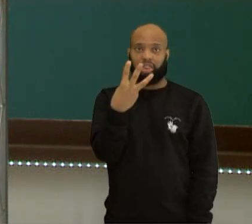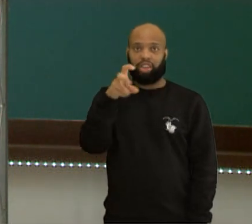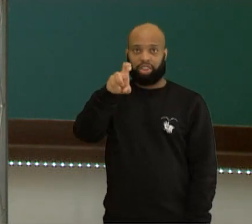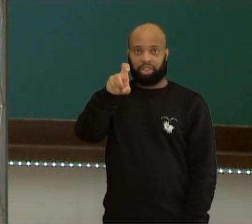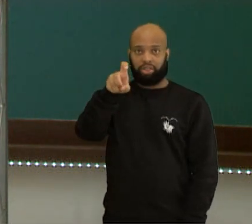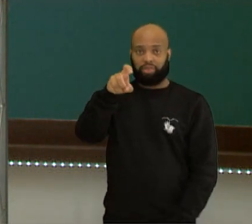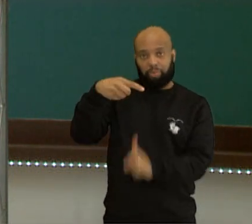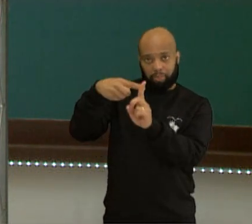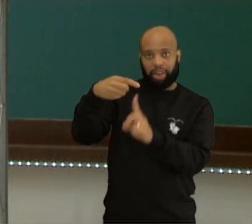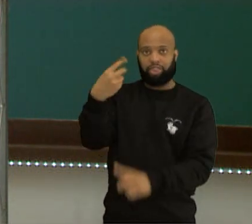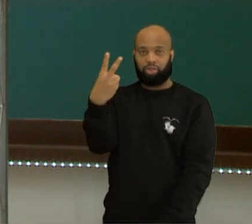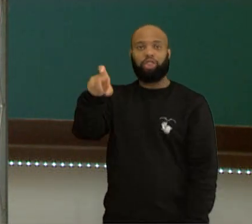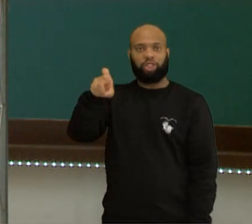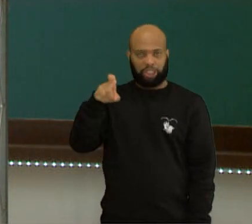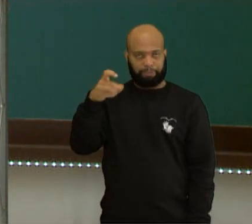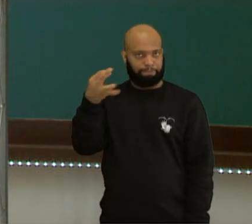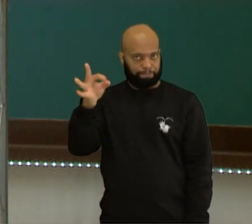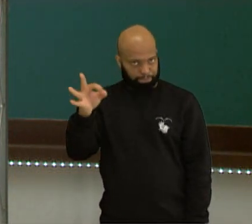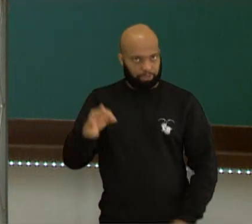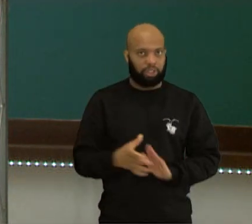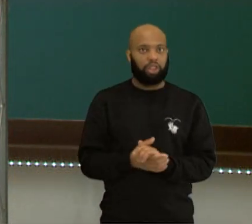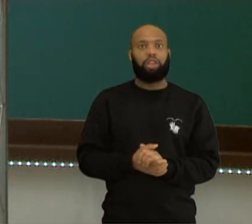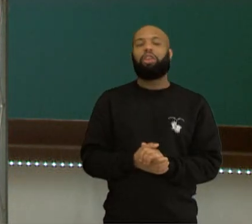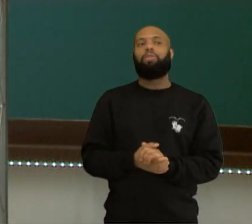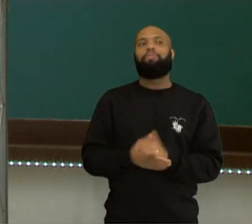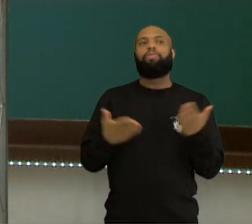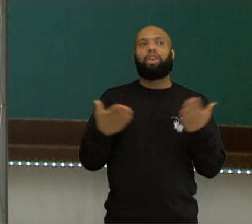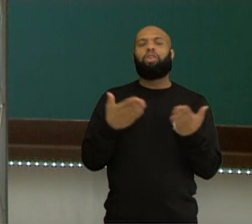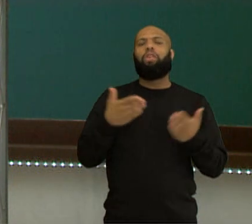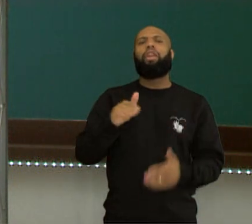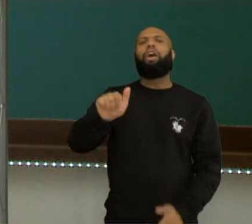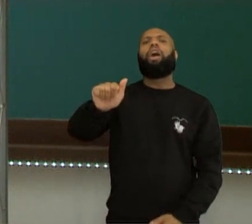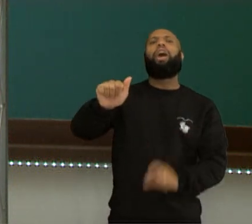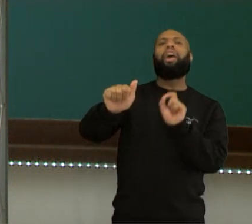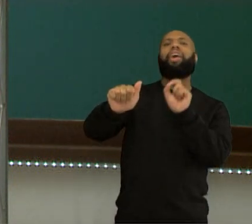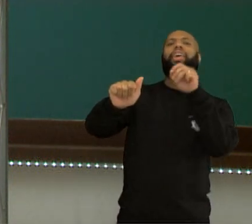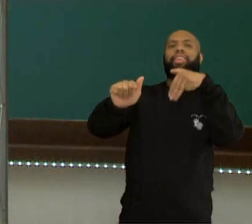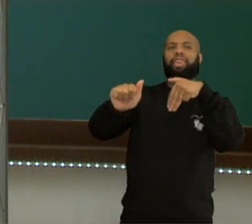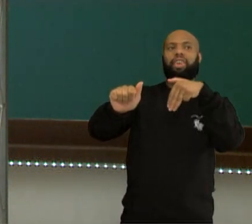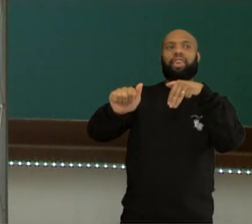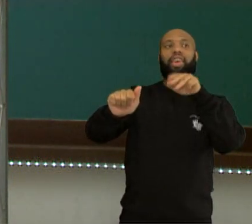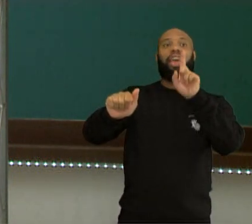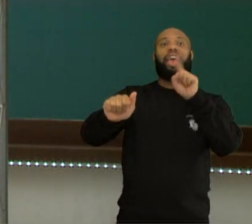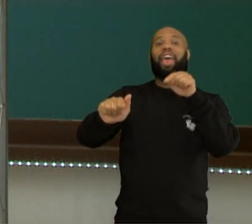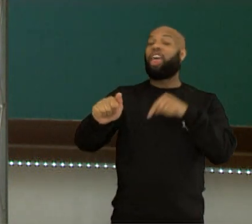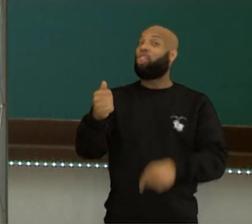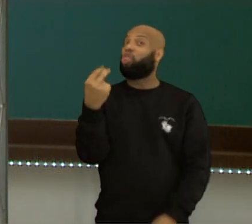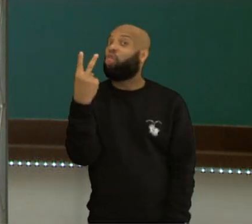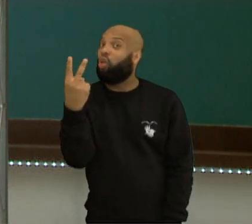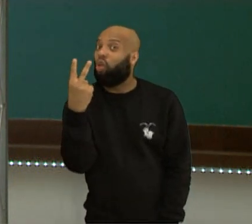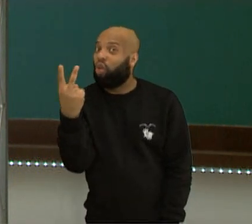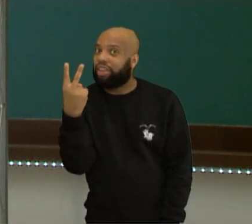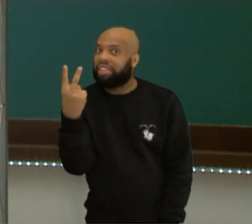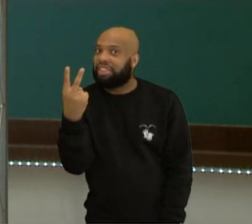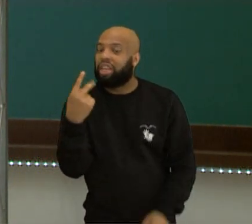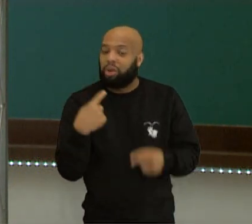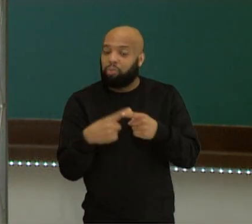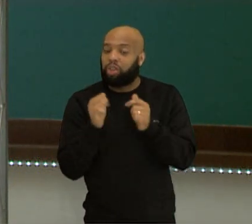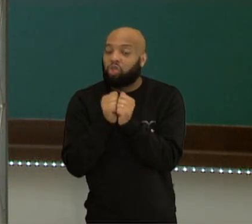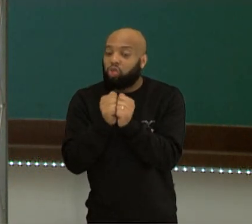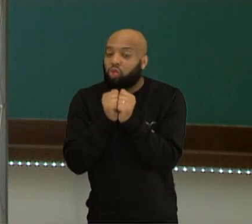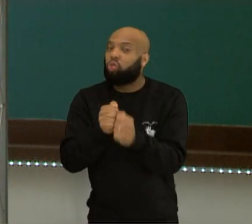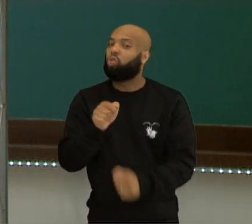3 mais 2x. Quem que é o coeficiente angular, galera? Olha só, é o que está lá acompanhando o x, né? O coeficiente angular é